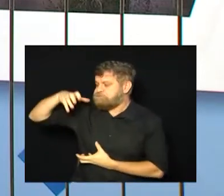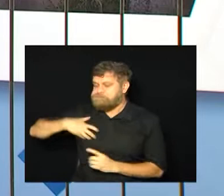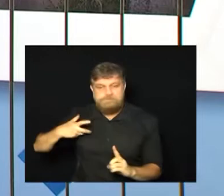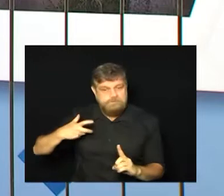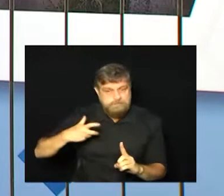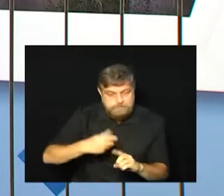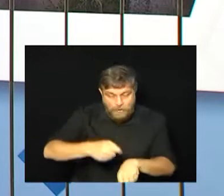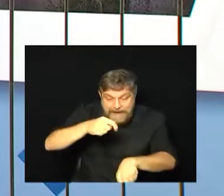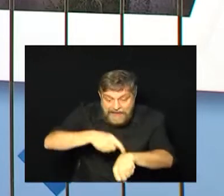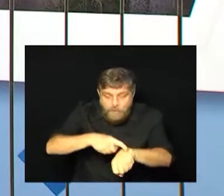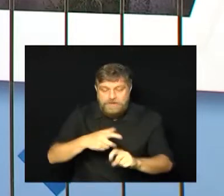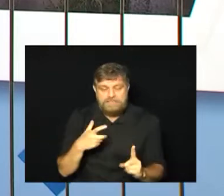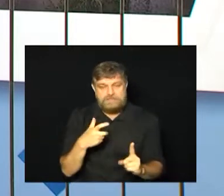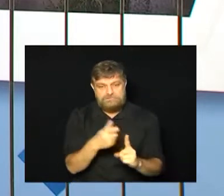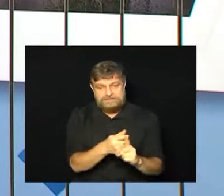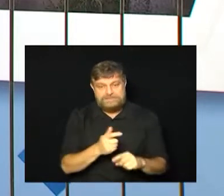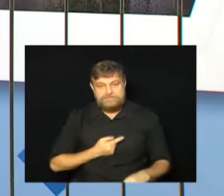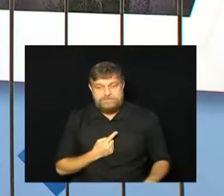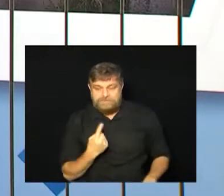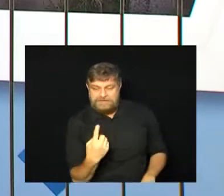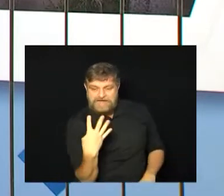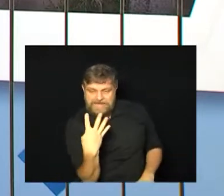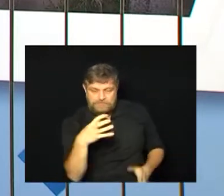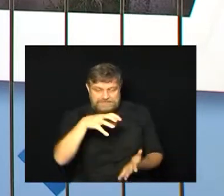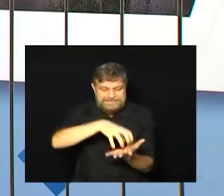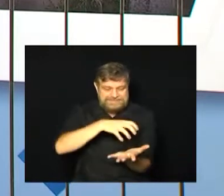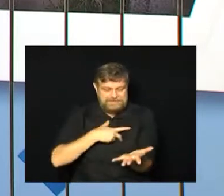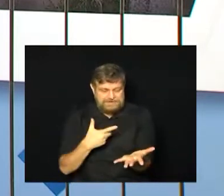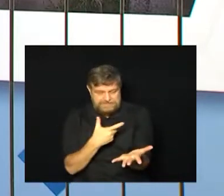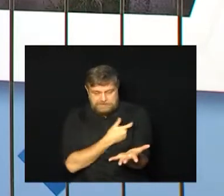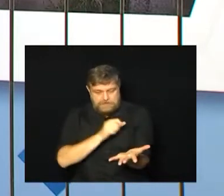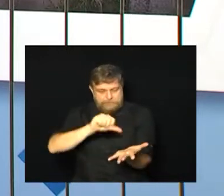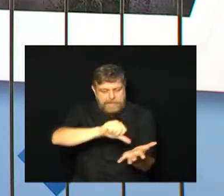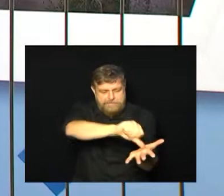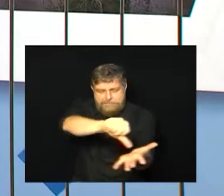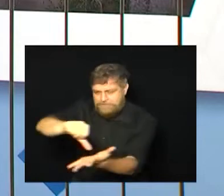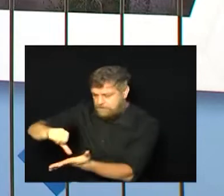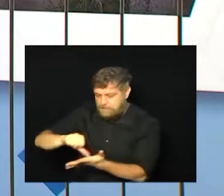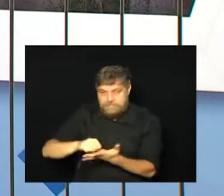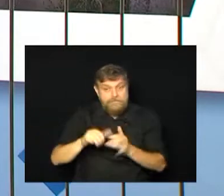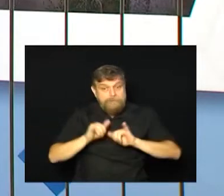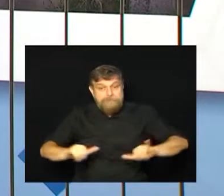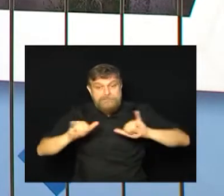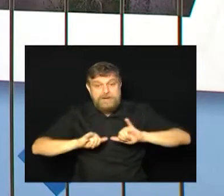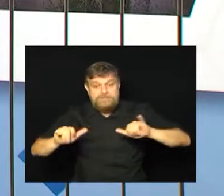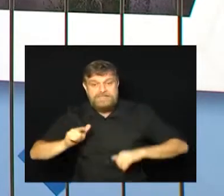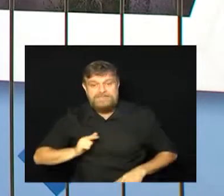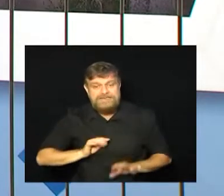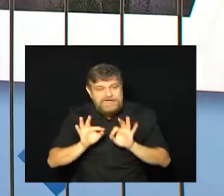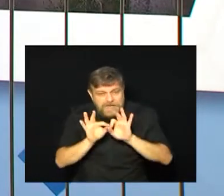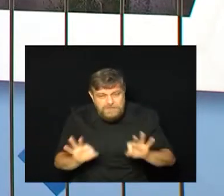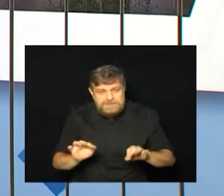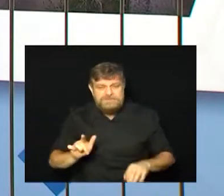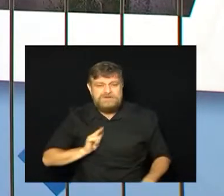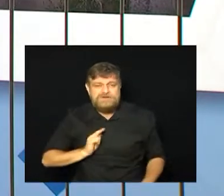na hora de tomar a vacina? Vai lá, são 14 centros de saúde que estão participando dessa campanha muito simples. Tá aí